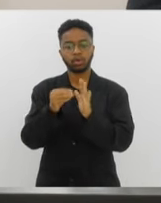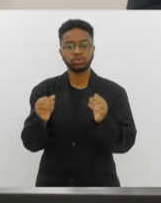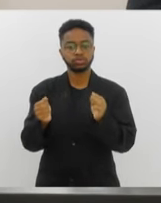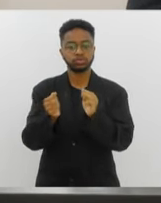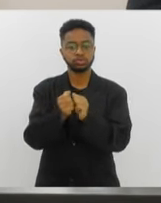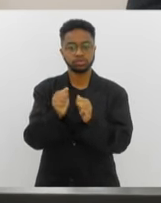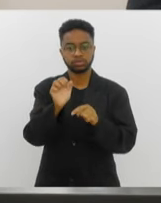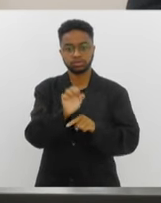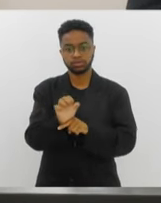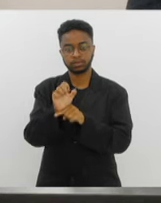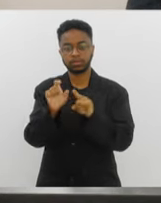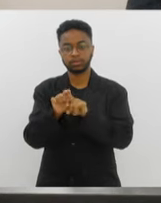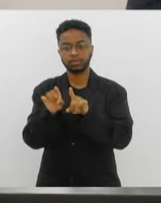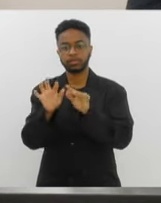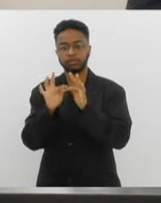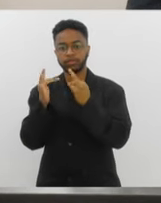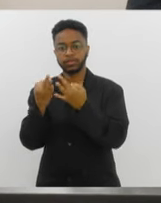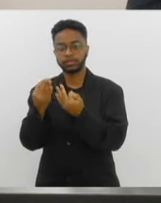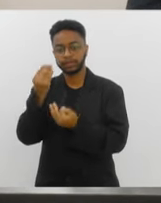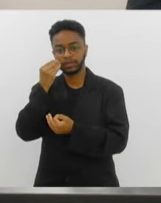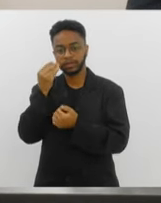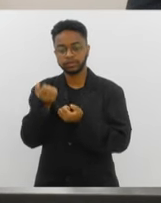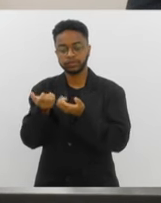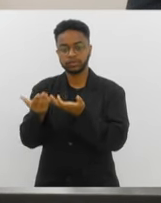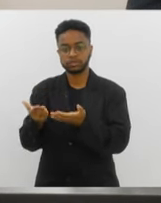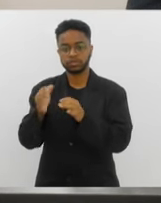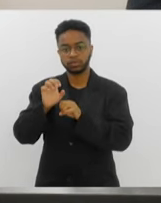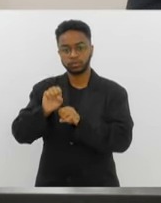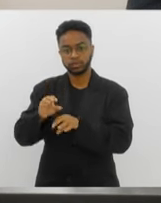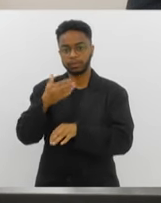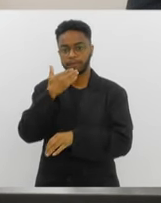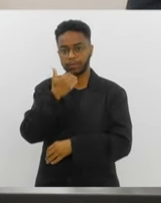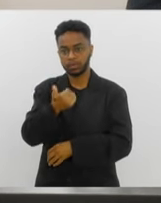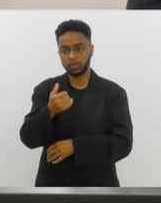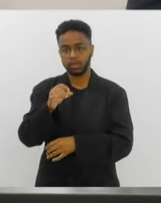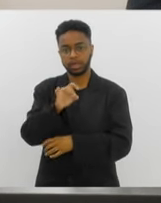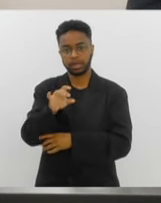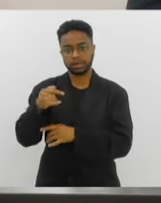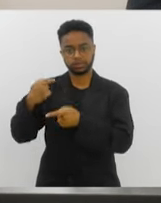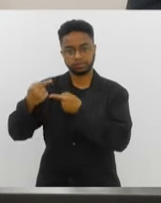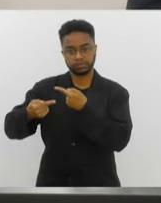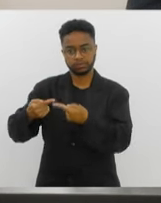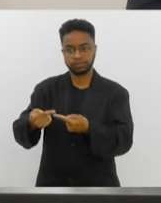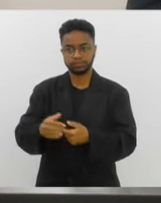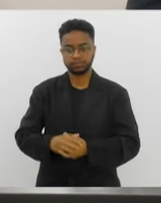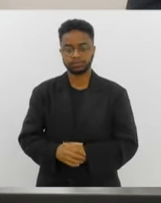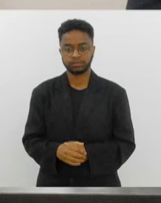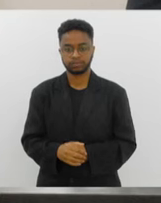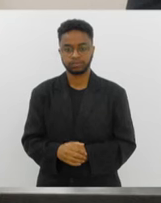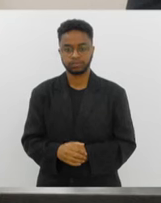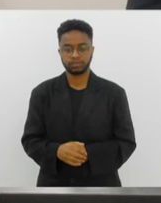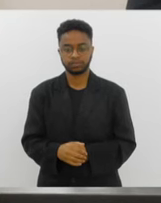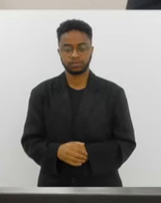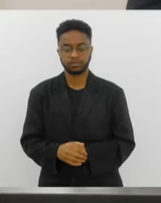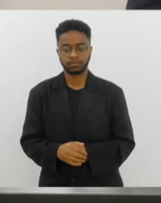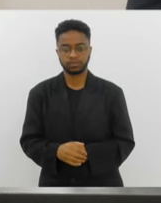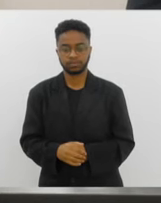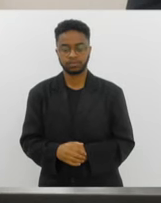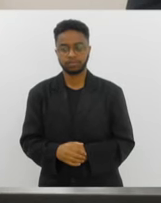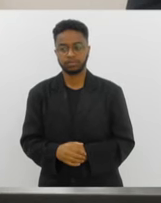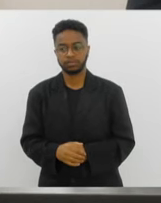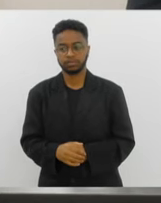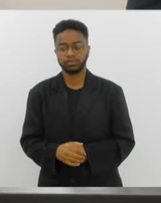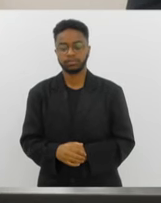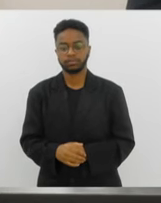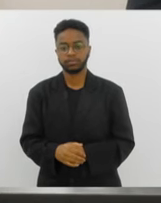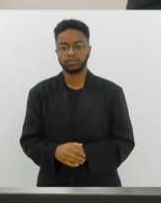para alcançar uma educação cada vez melhor para as novas gerações. Só Estados totalitários, segundo esse voto, lavra desse